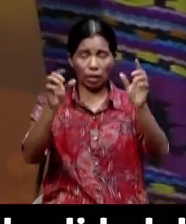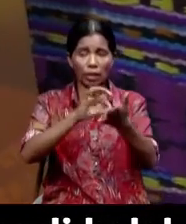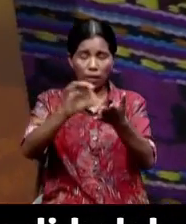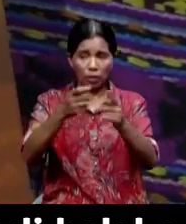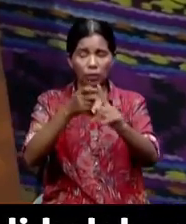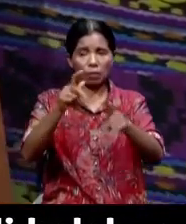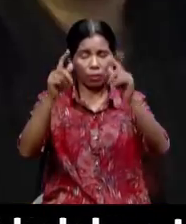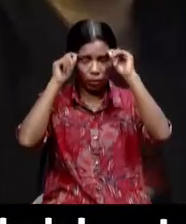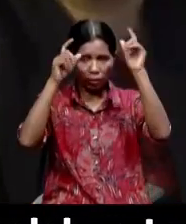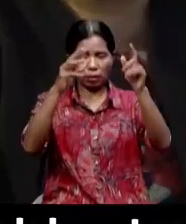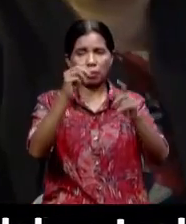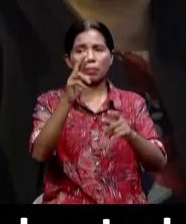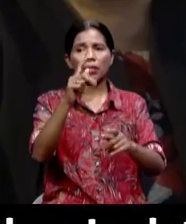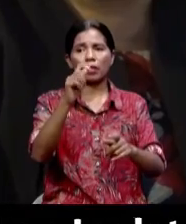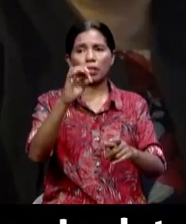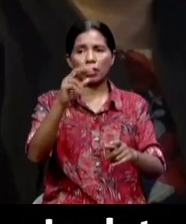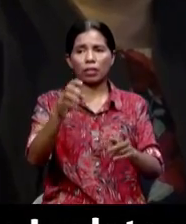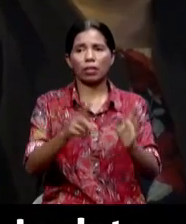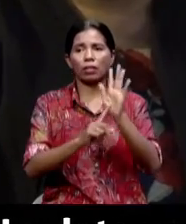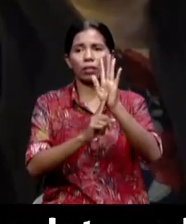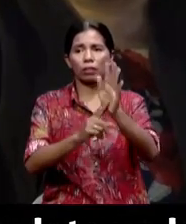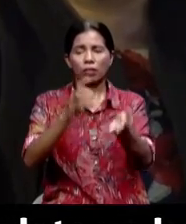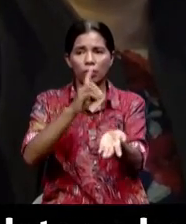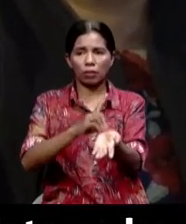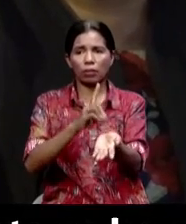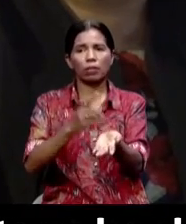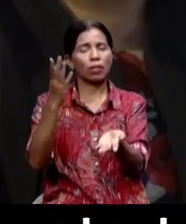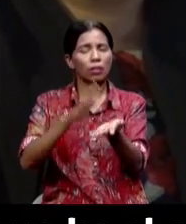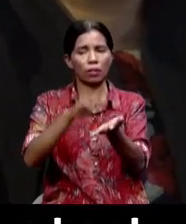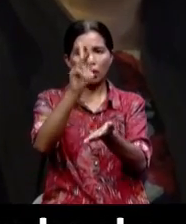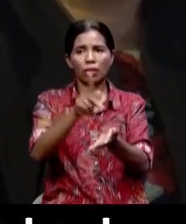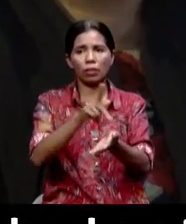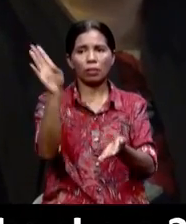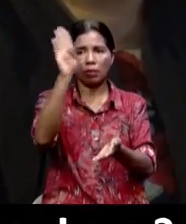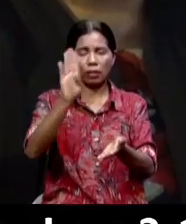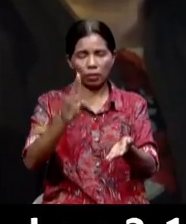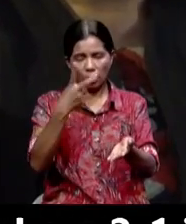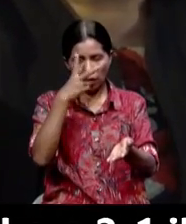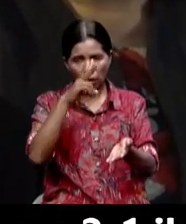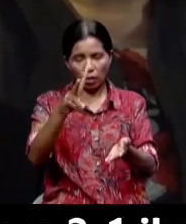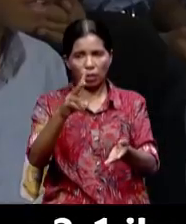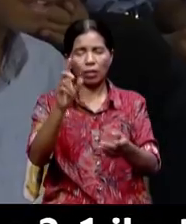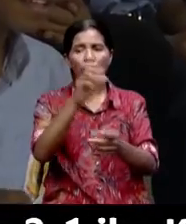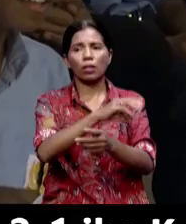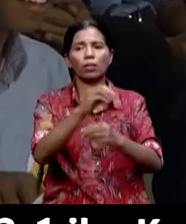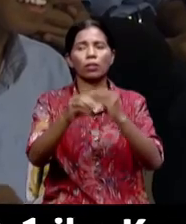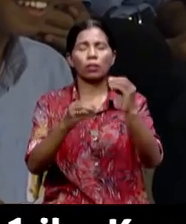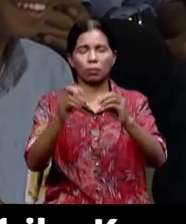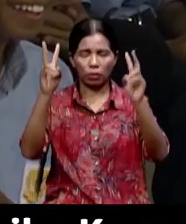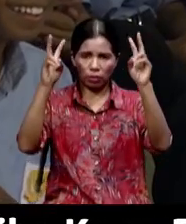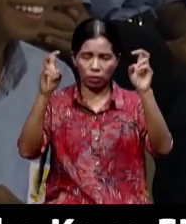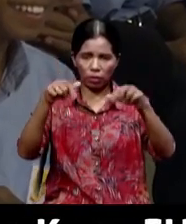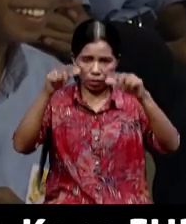o Timoroan Martinho Borromeu neve a sair estudo doutoramento e a Escola Católica Brasil, onde a tese o tópico conaba colonização